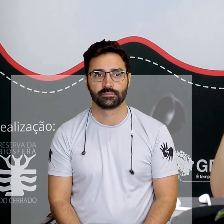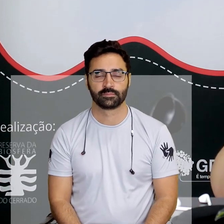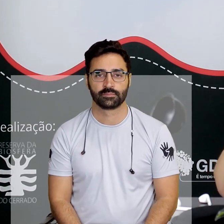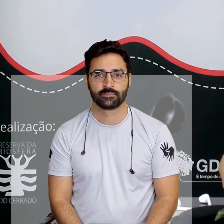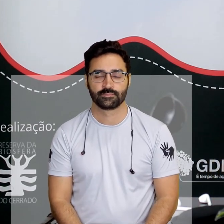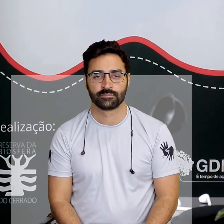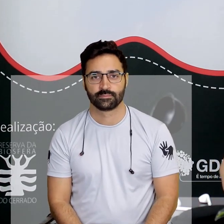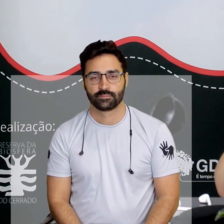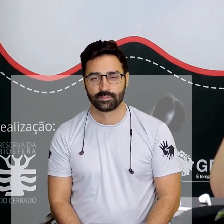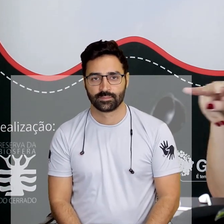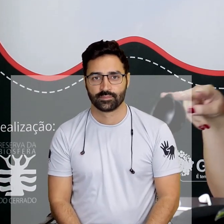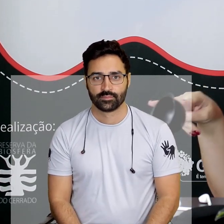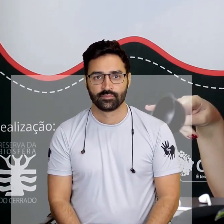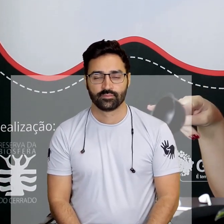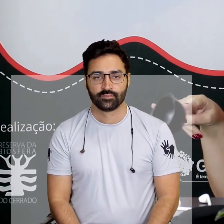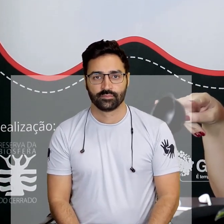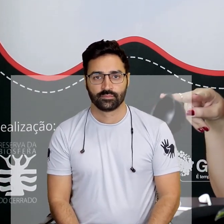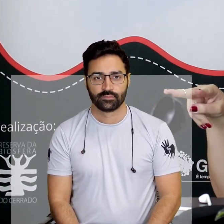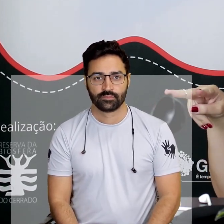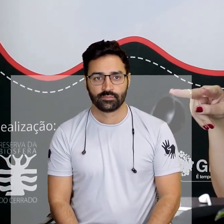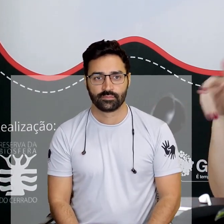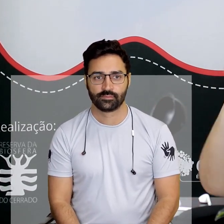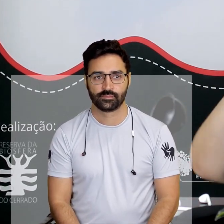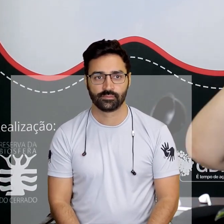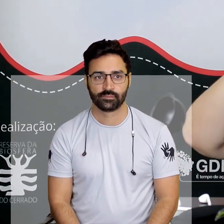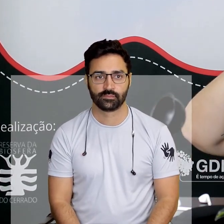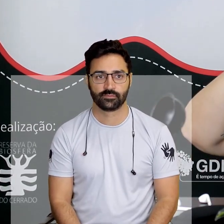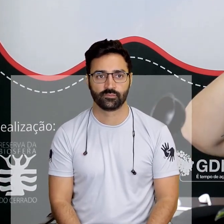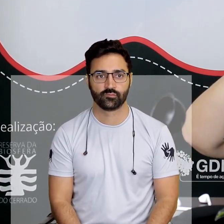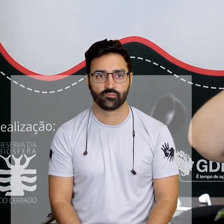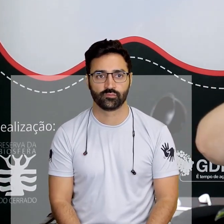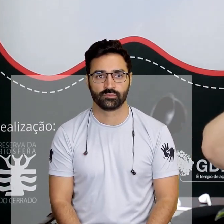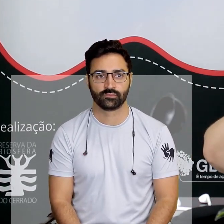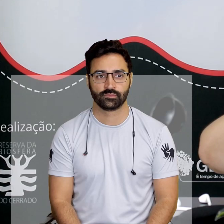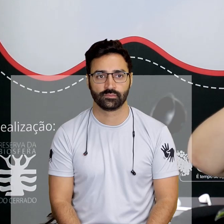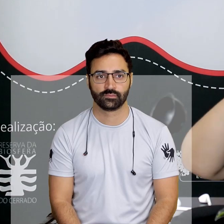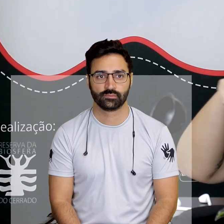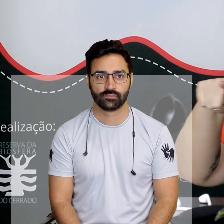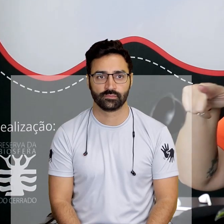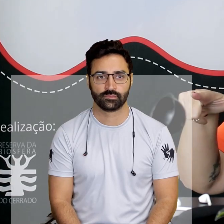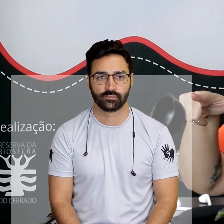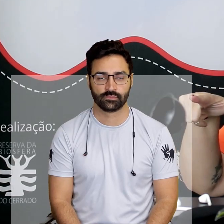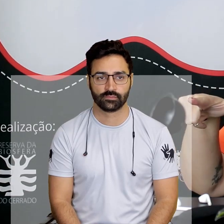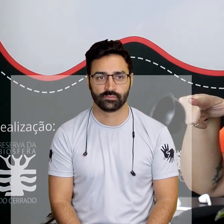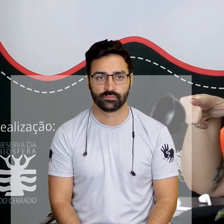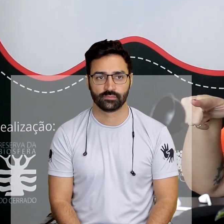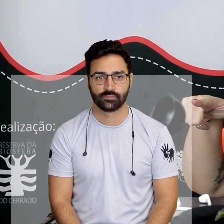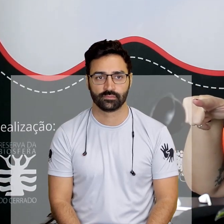Ok? Semana. Ou semana.